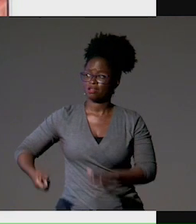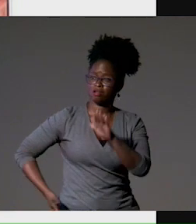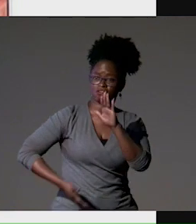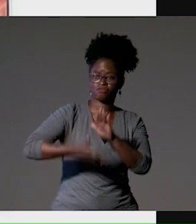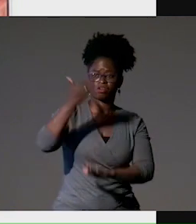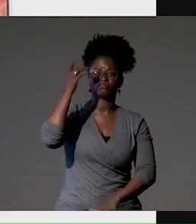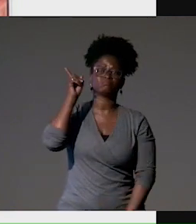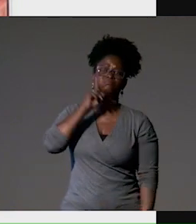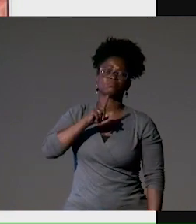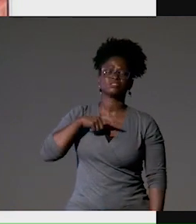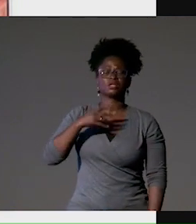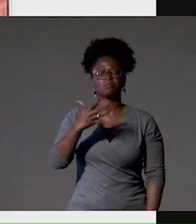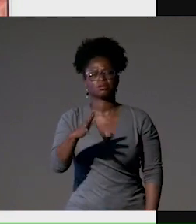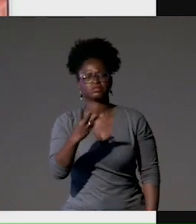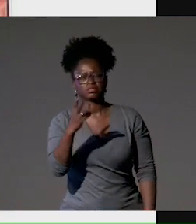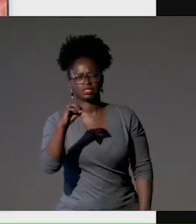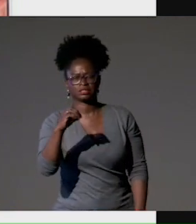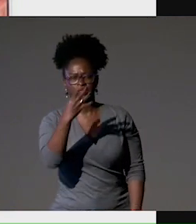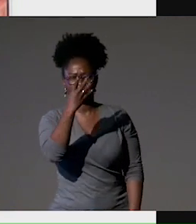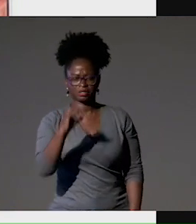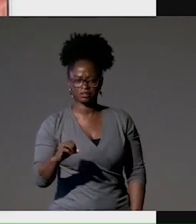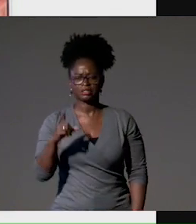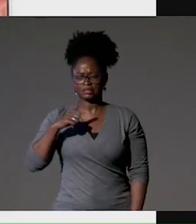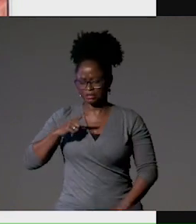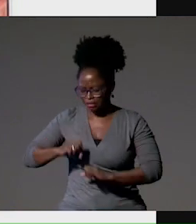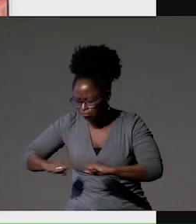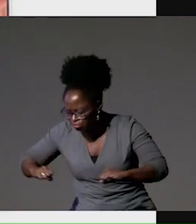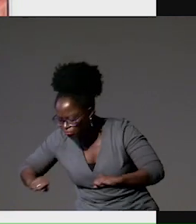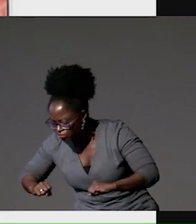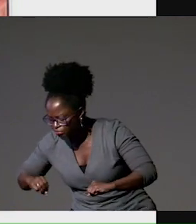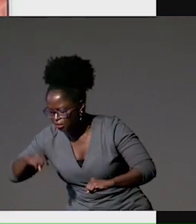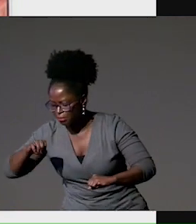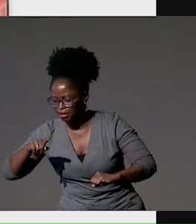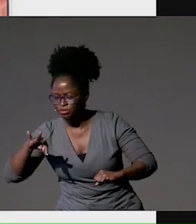pelo menos 30% a 40% vai ter melatonina dentro.